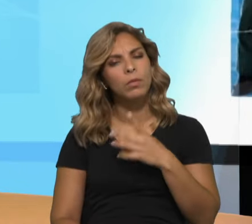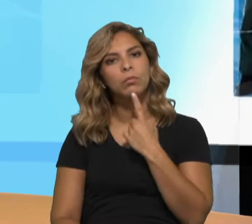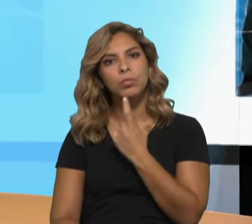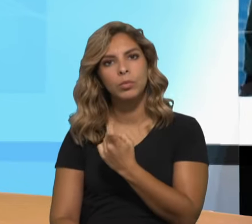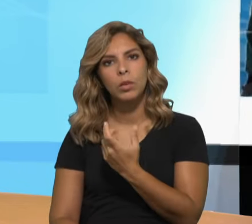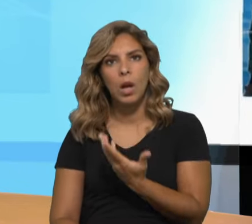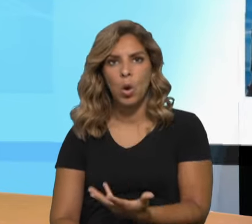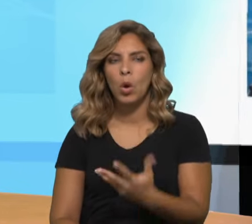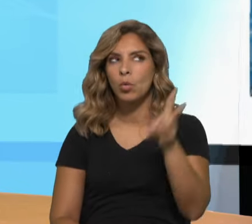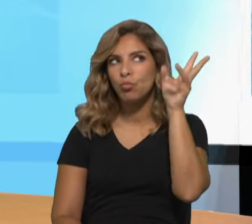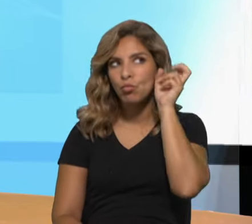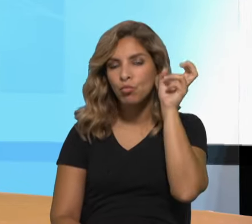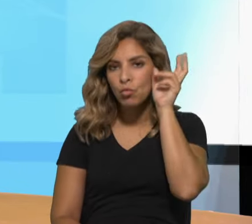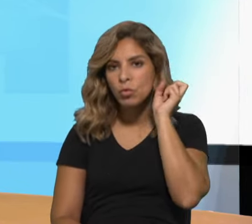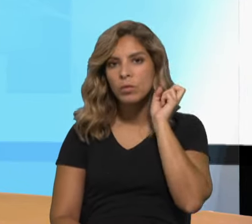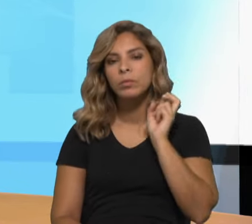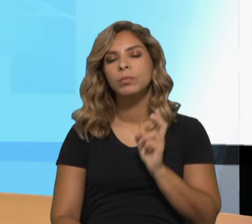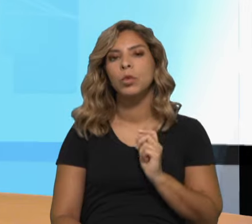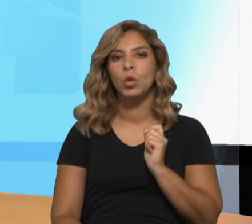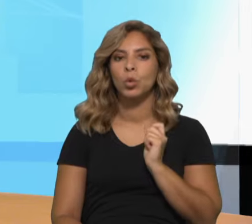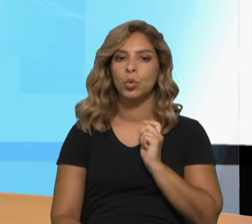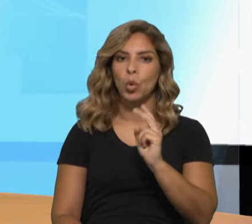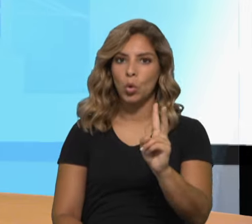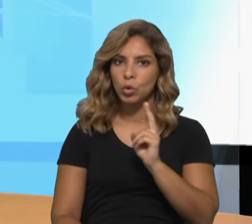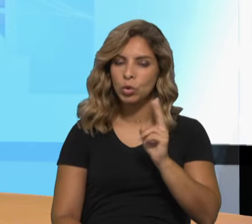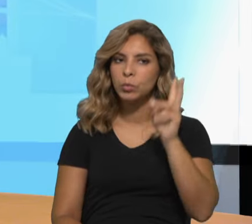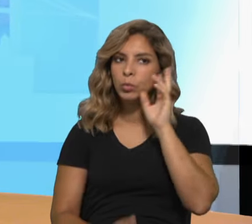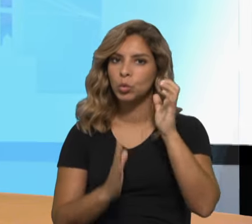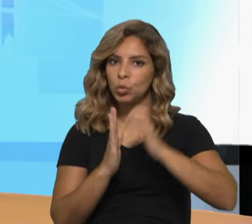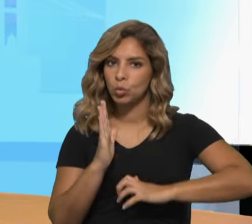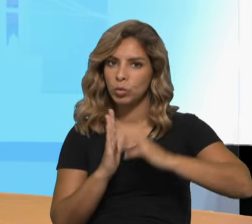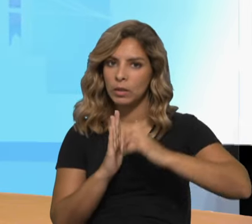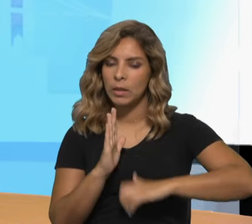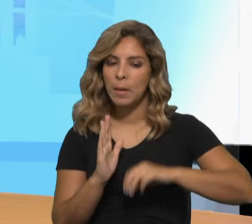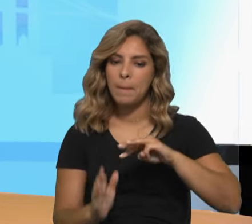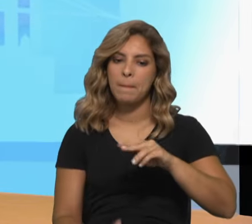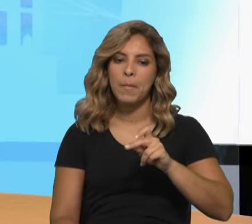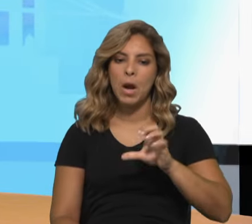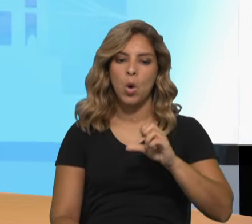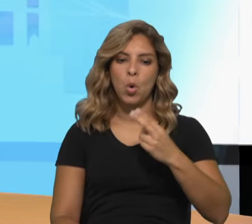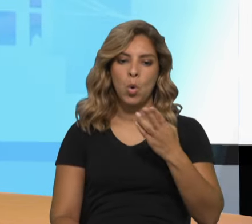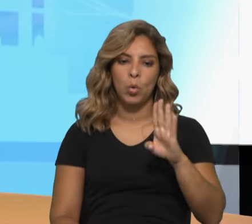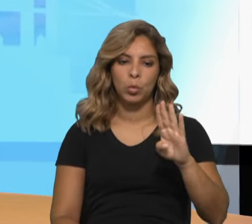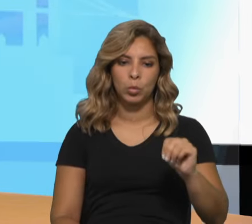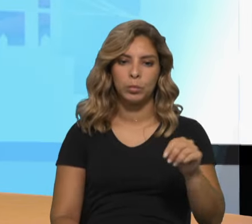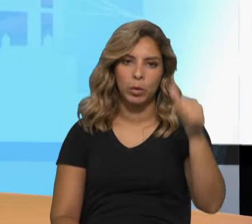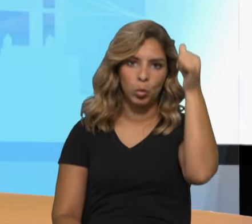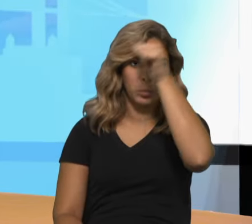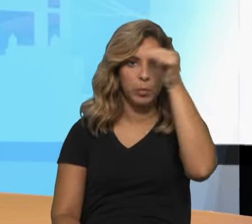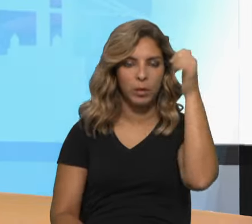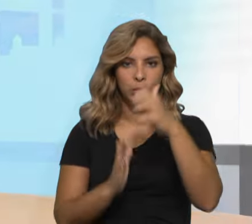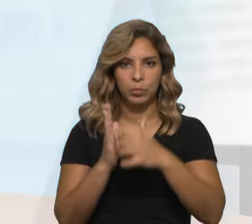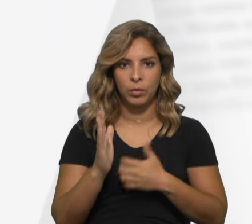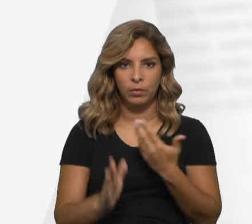que escutássemos aqui este Evangelho de Marcos previsto para este domingo.